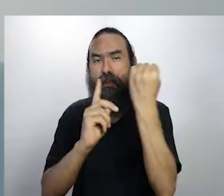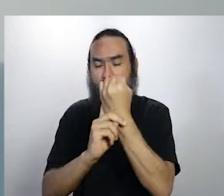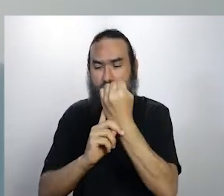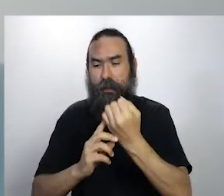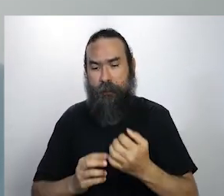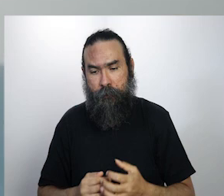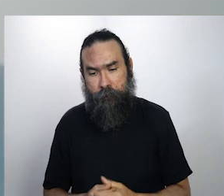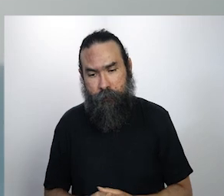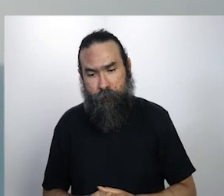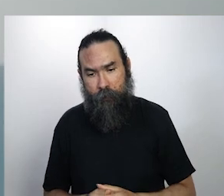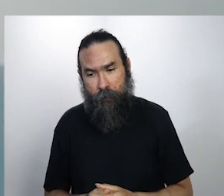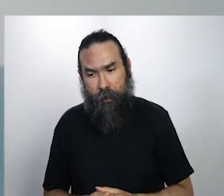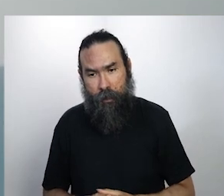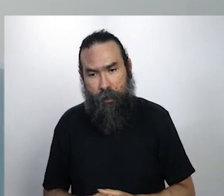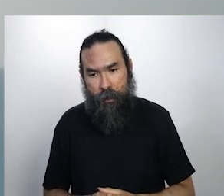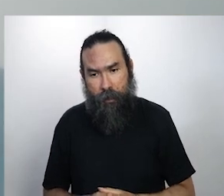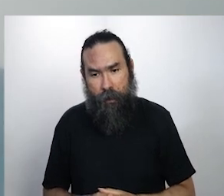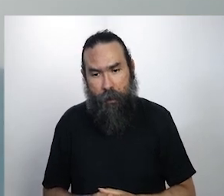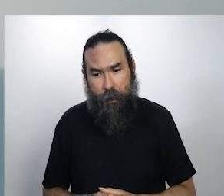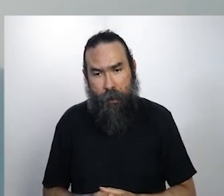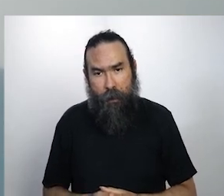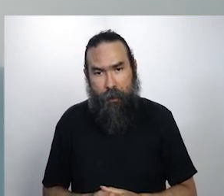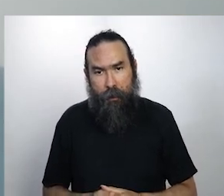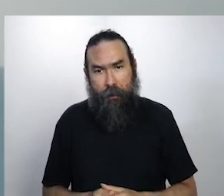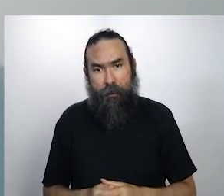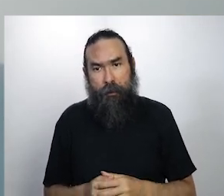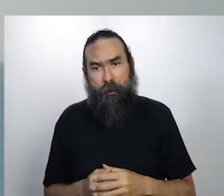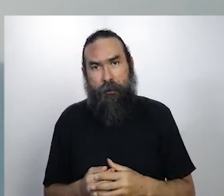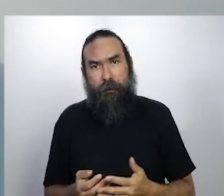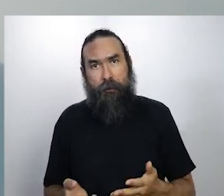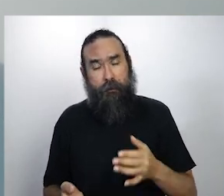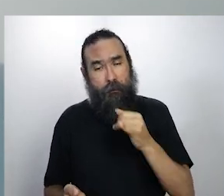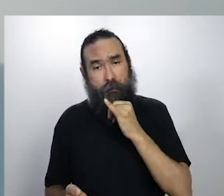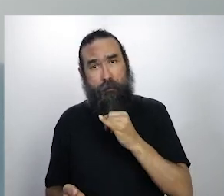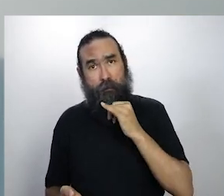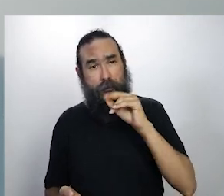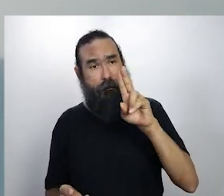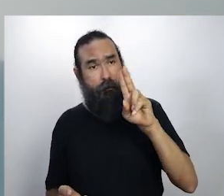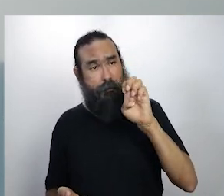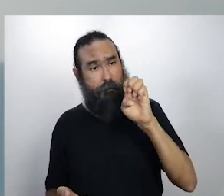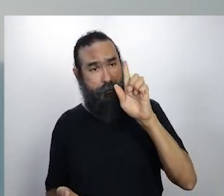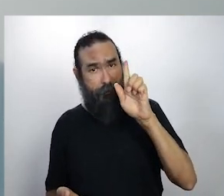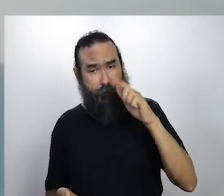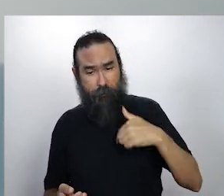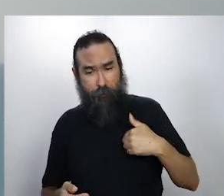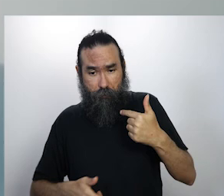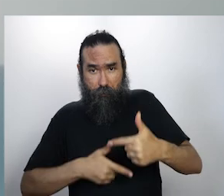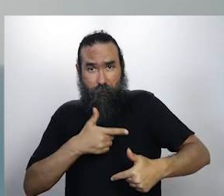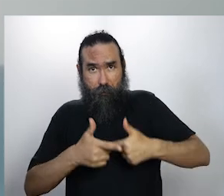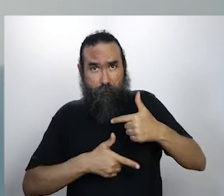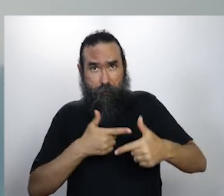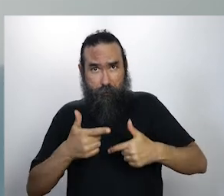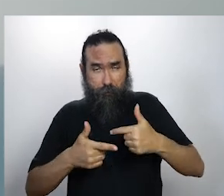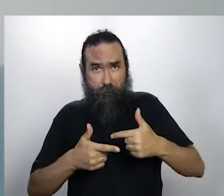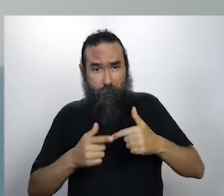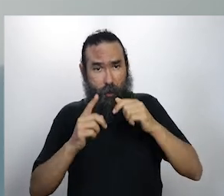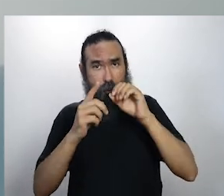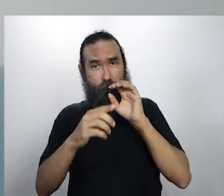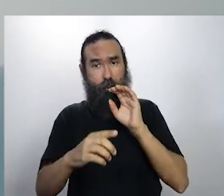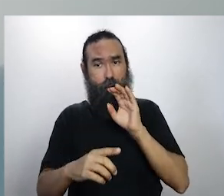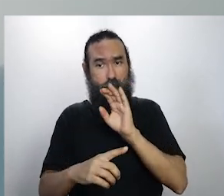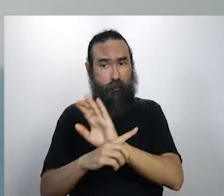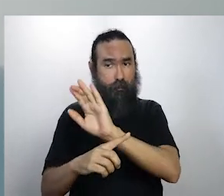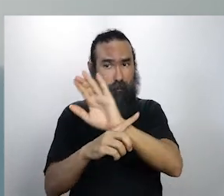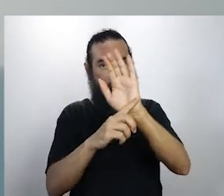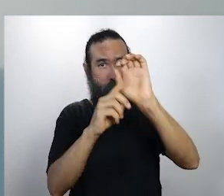a vinculação que existe, né, entre a extensão da UEG com a tenda multiétnica, o Encontro de Culturas,